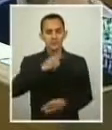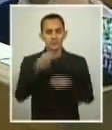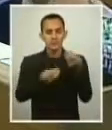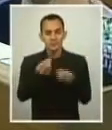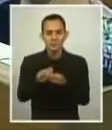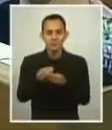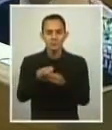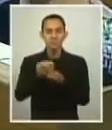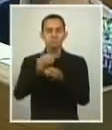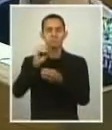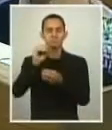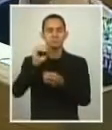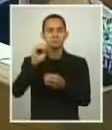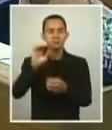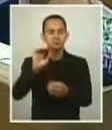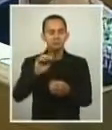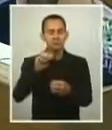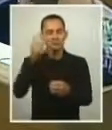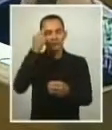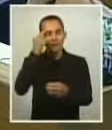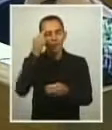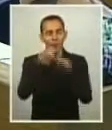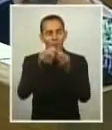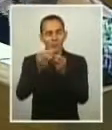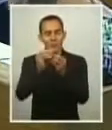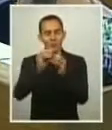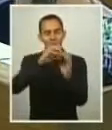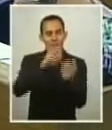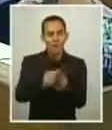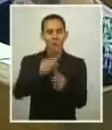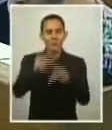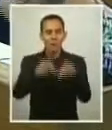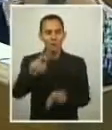termos de concepção de mundo para a maioria da população francesa